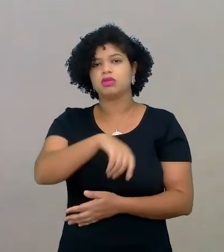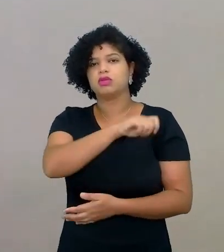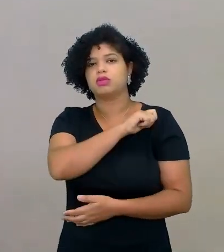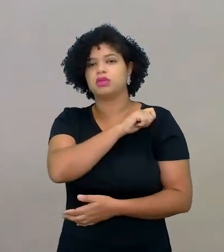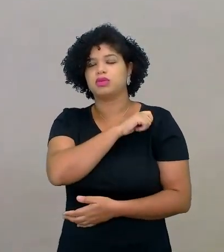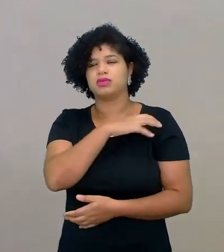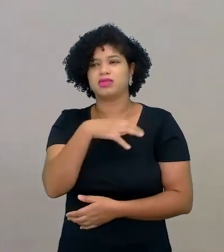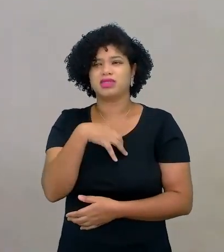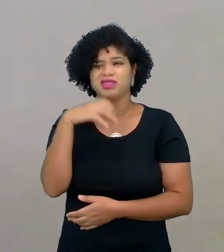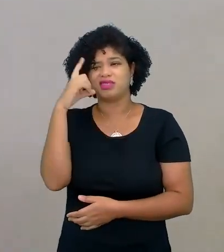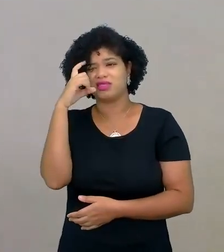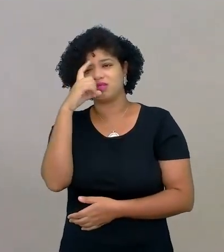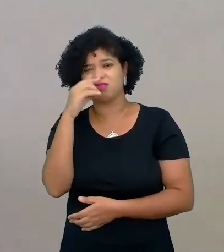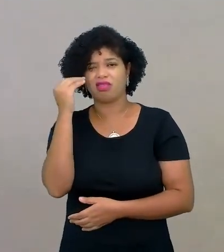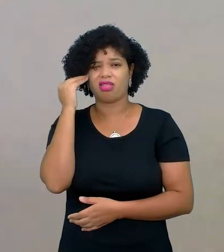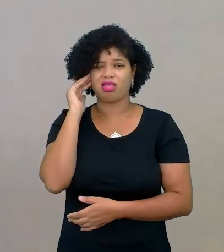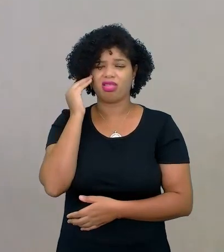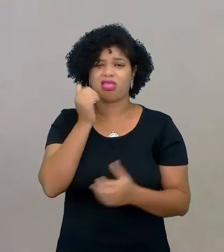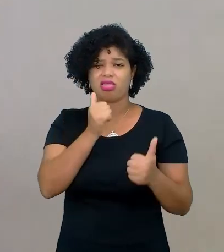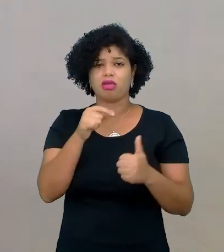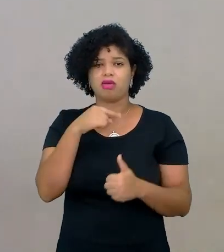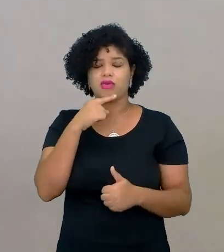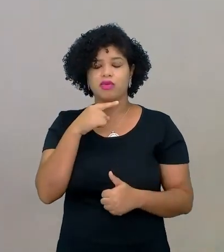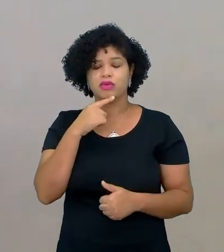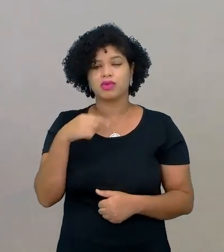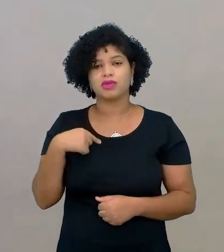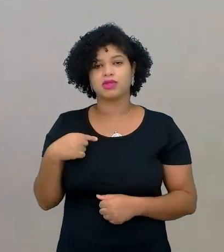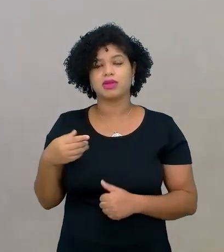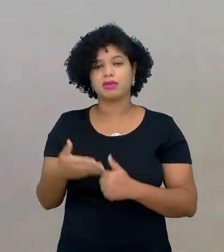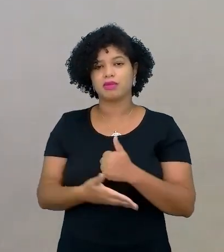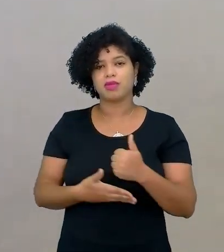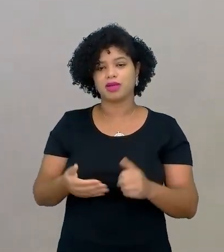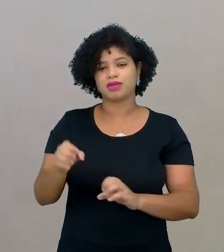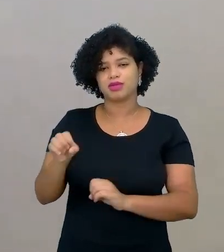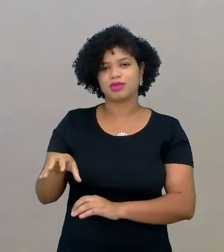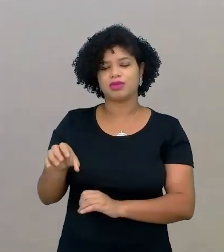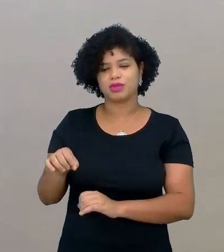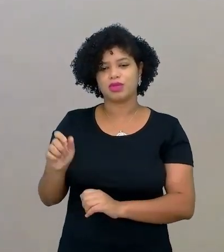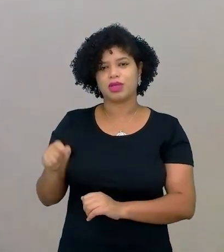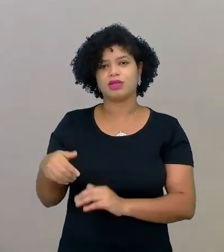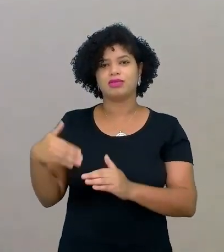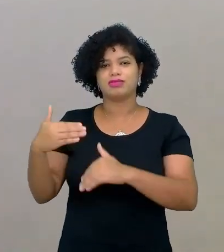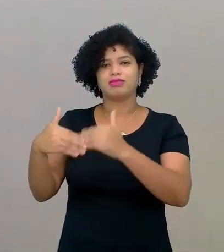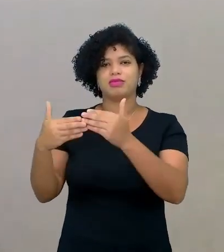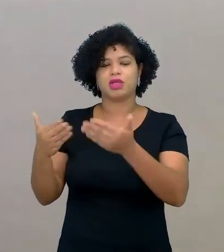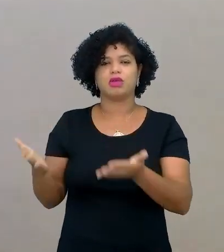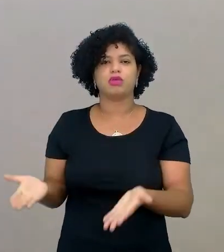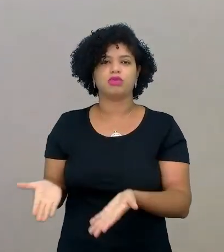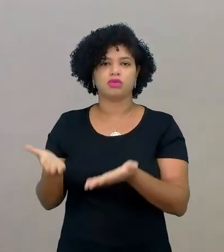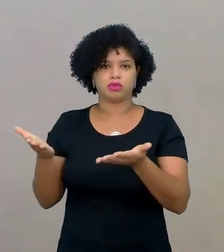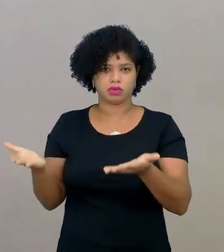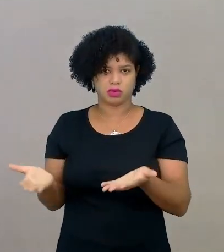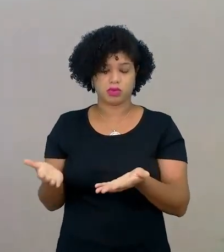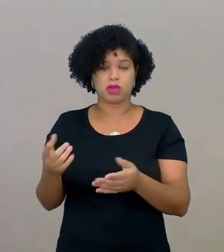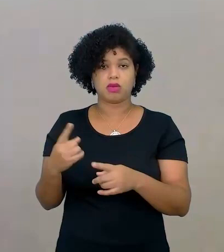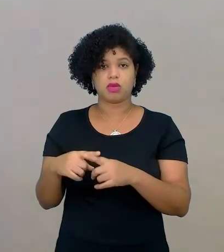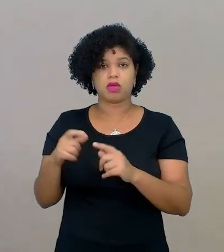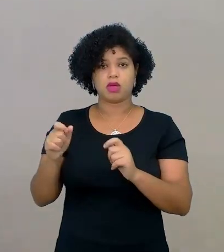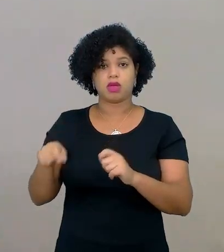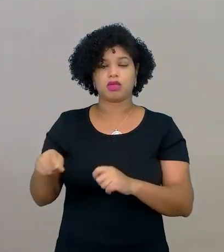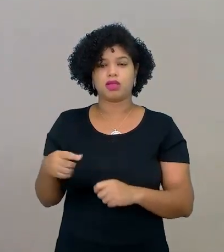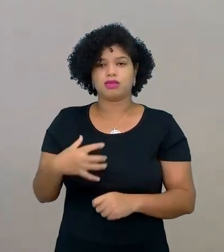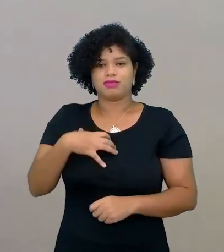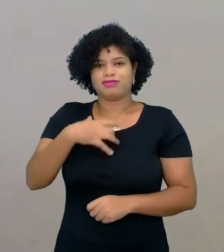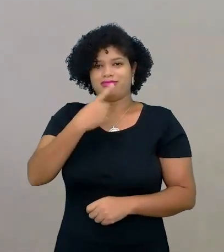pegar esse conhecimento que também é vasto para a gente, dos nossos alunos, e levar lá para frente. Ou seja, eu tenho que fazer com que ele aproxime